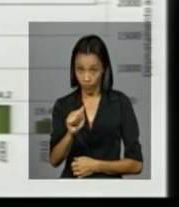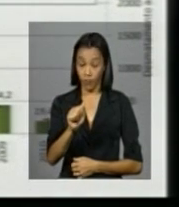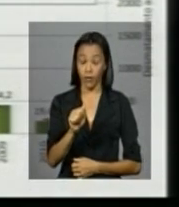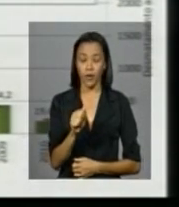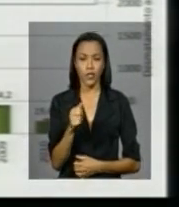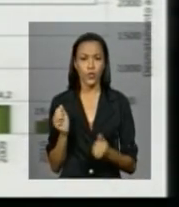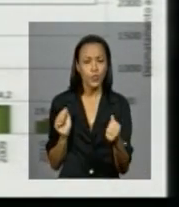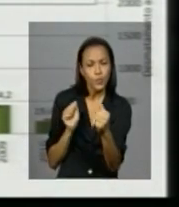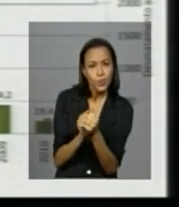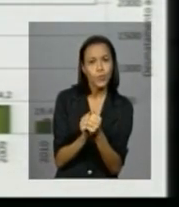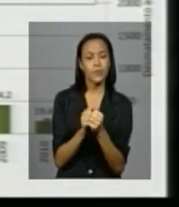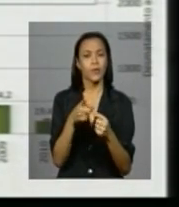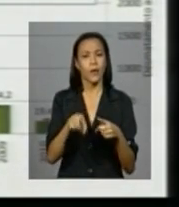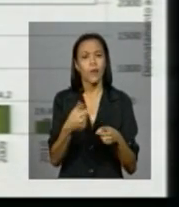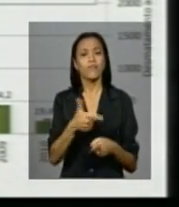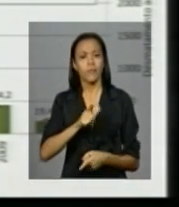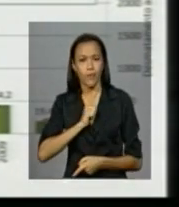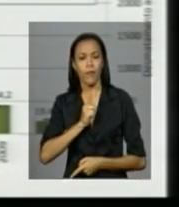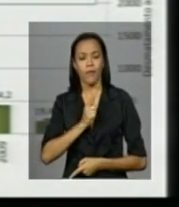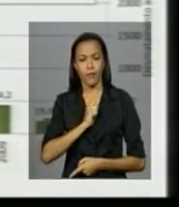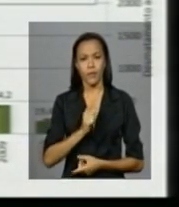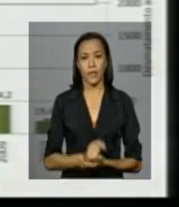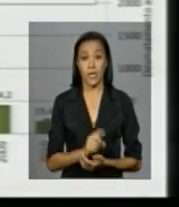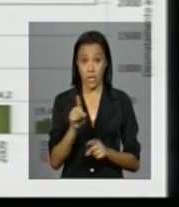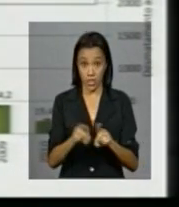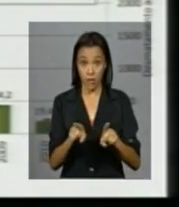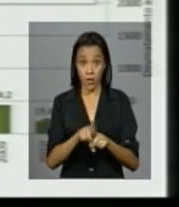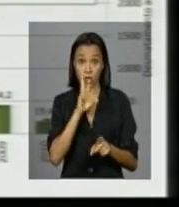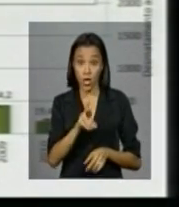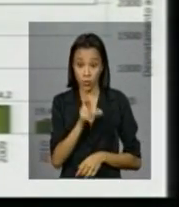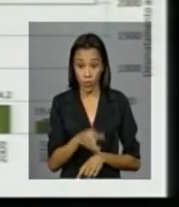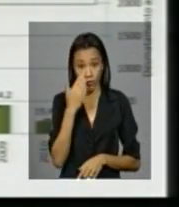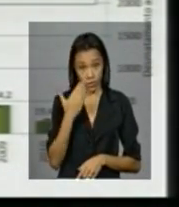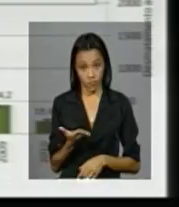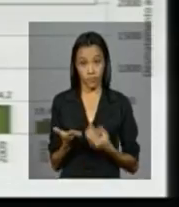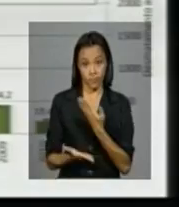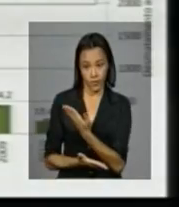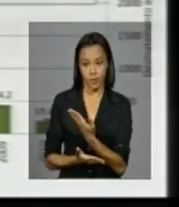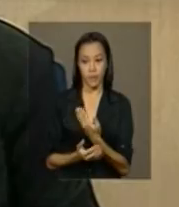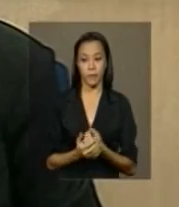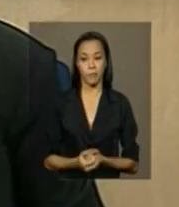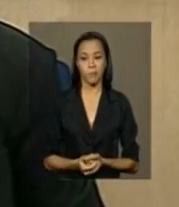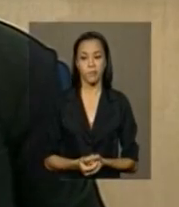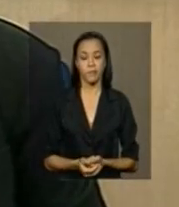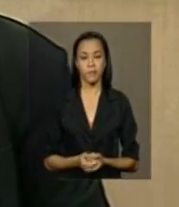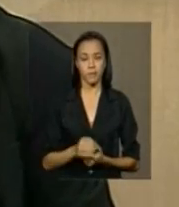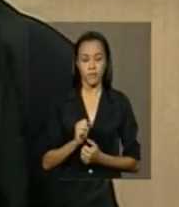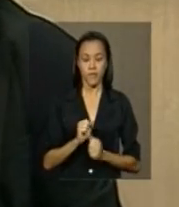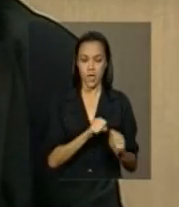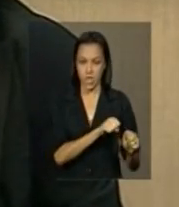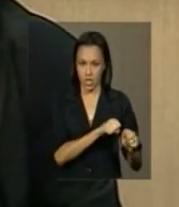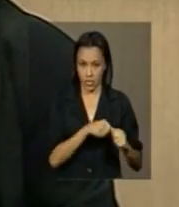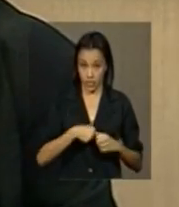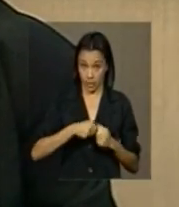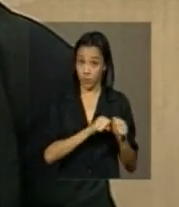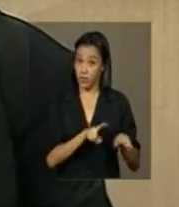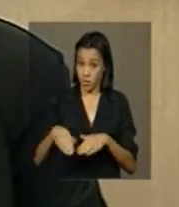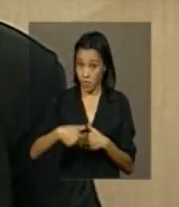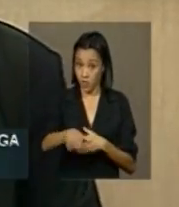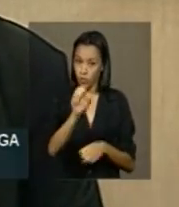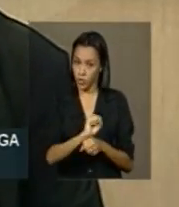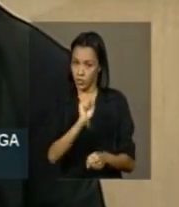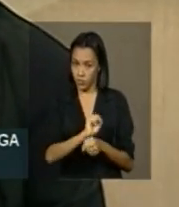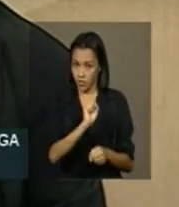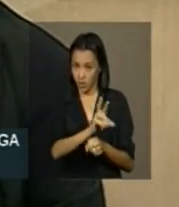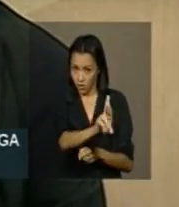Amazônia o esforço nós fizemos antes de consolidar o fundo Amazônia e os resultados que aparecem então nós eu vou semana que vem eu só estô esperando a parte jurídica